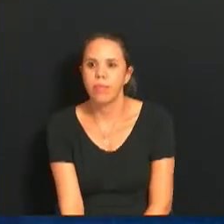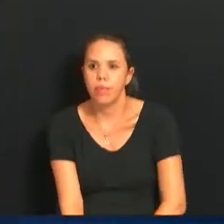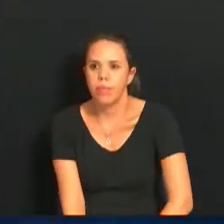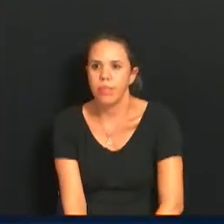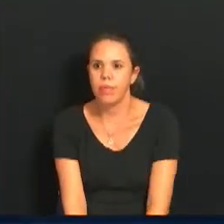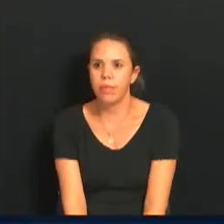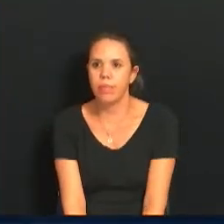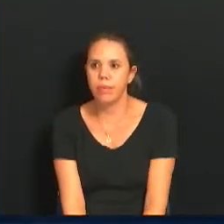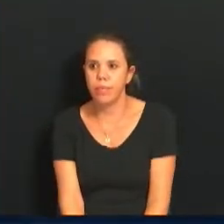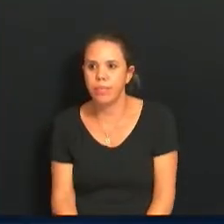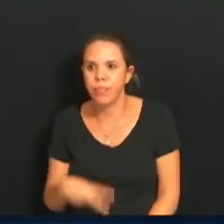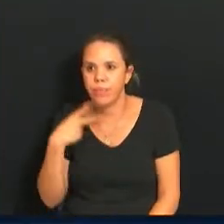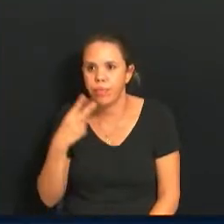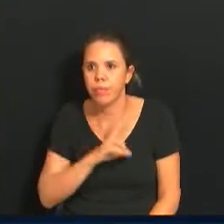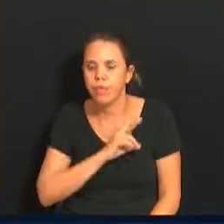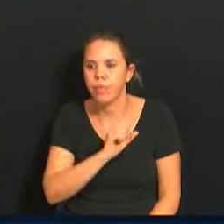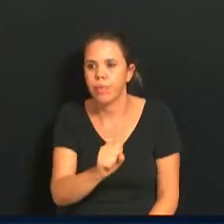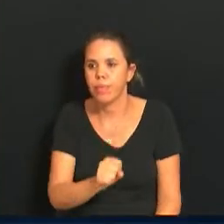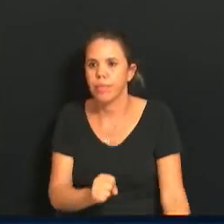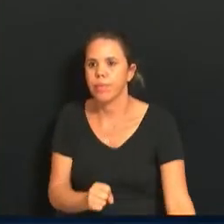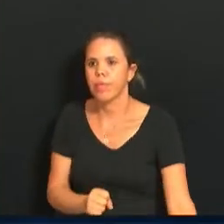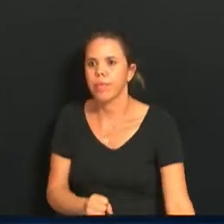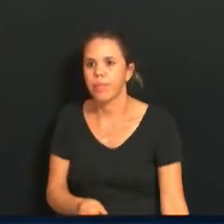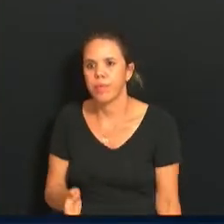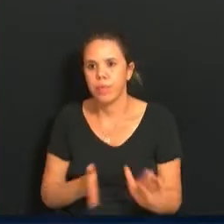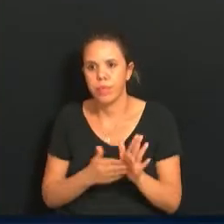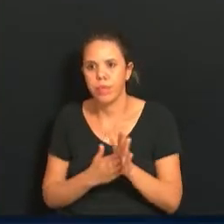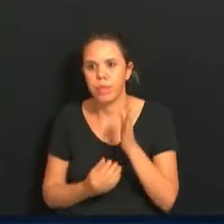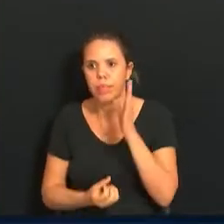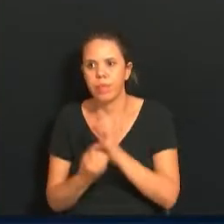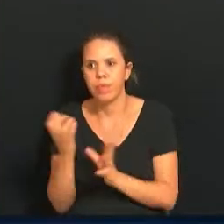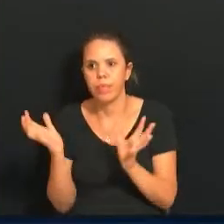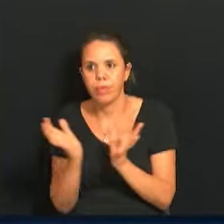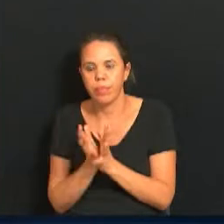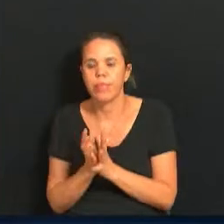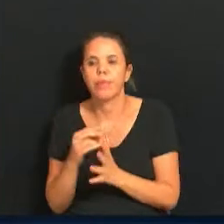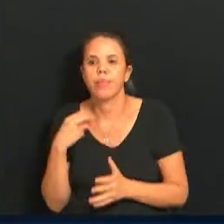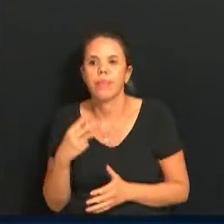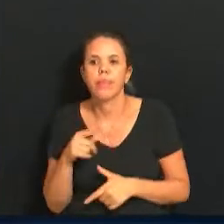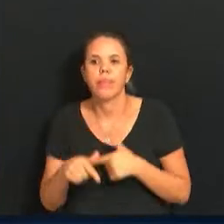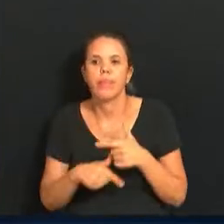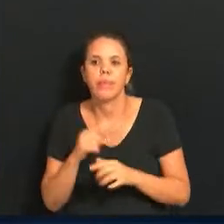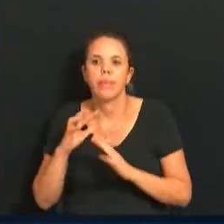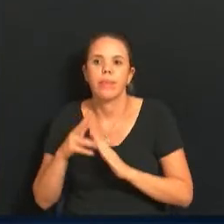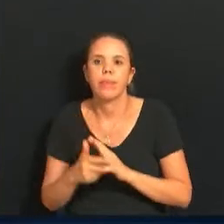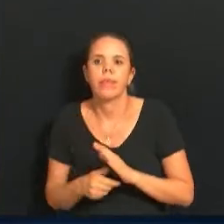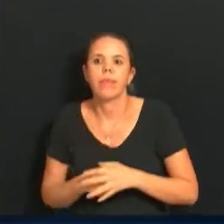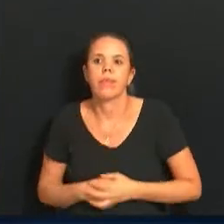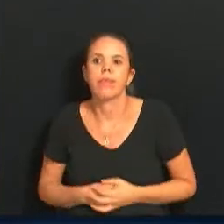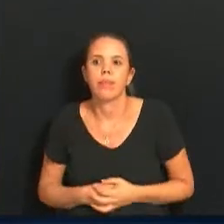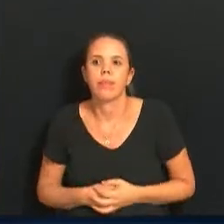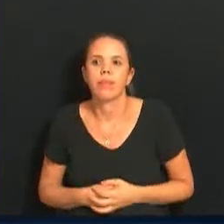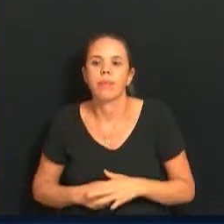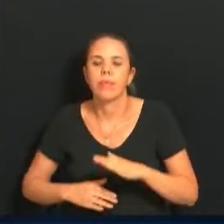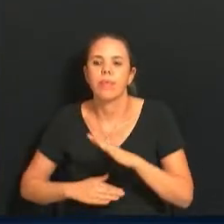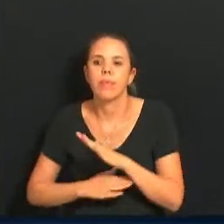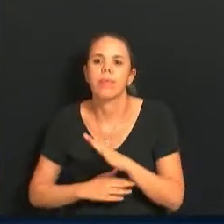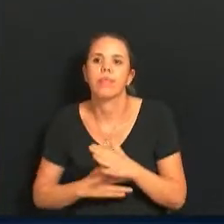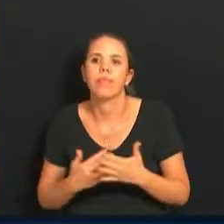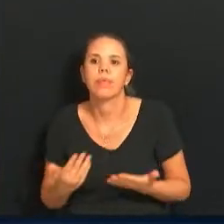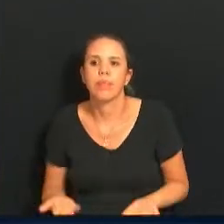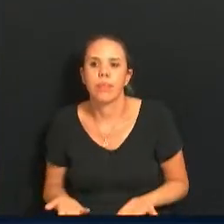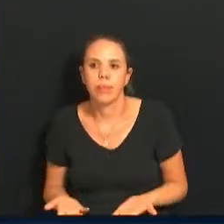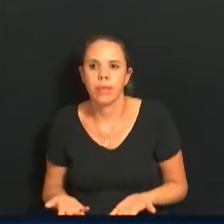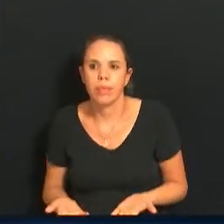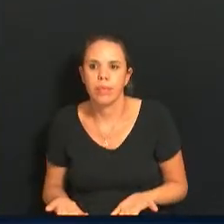O vereador Luiz Rossini propôs a criação de uma frente parlamentar ambientalista na Câmara de Campinas, que